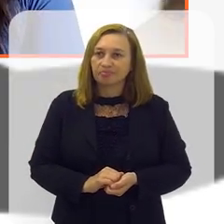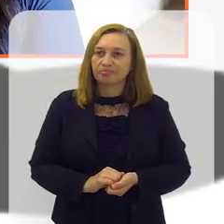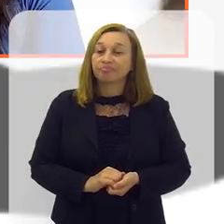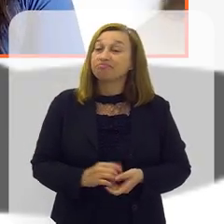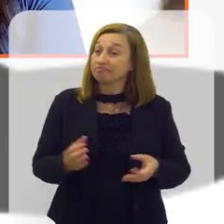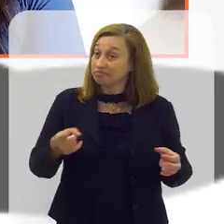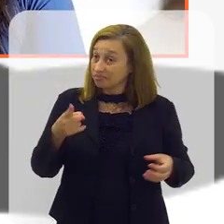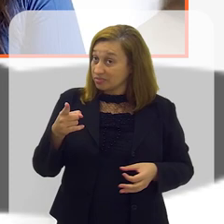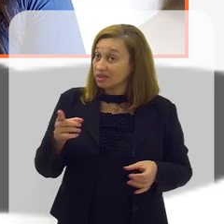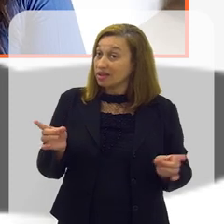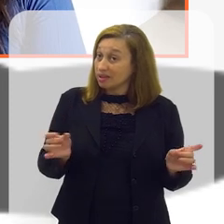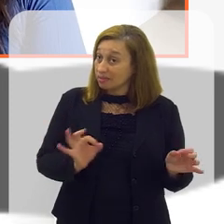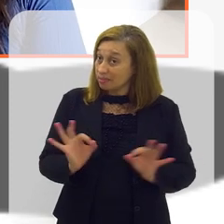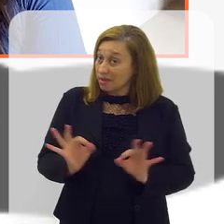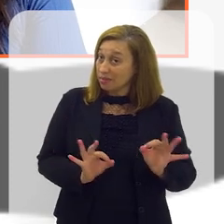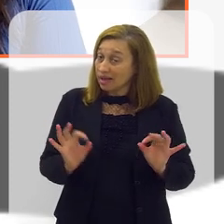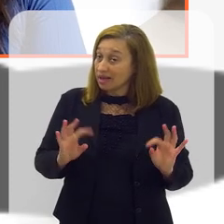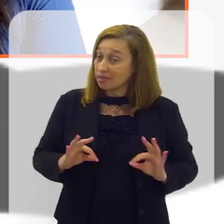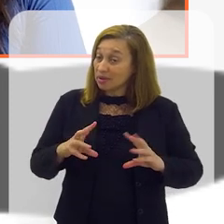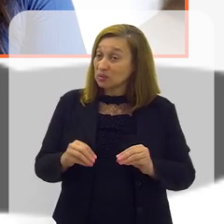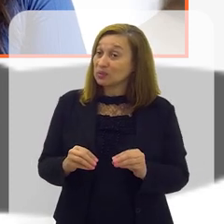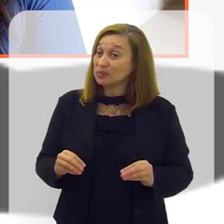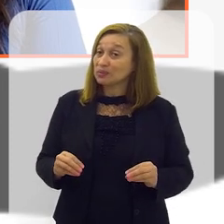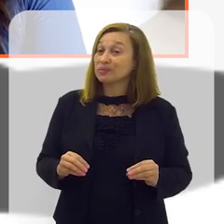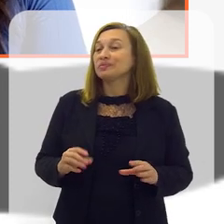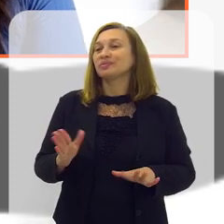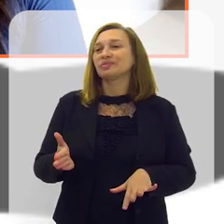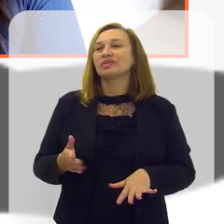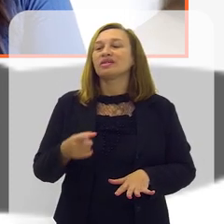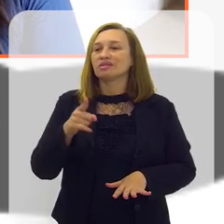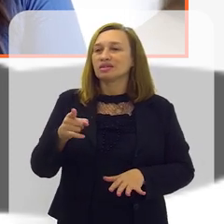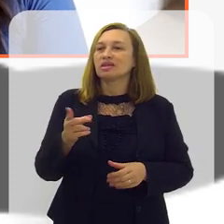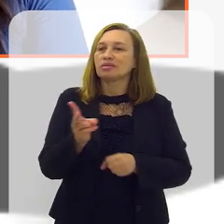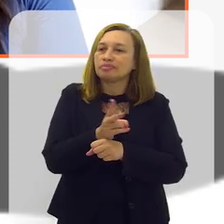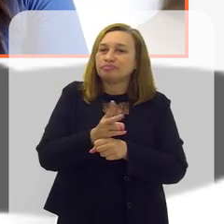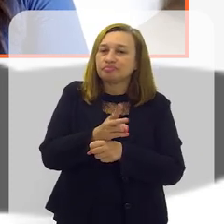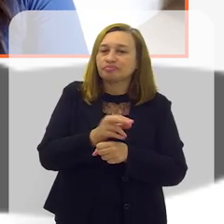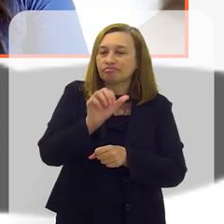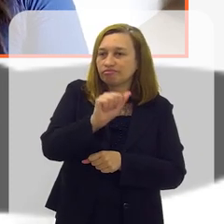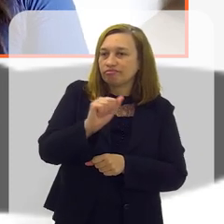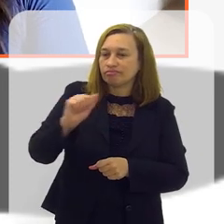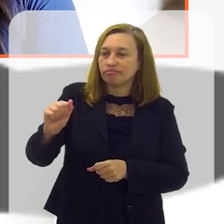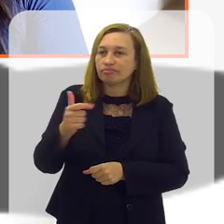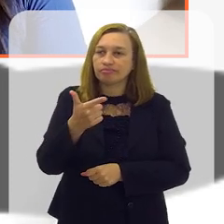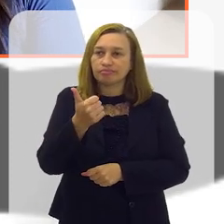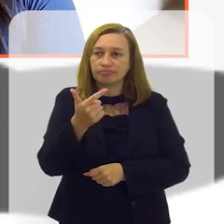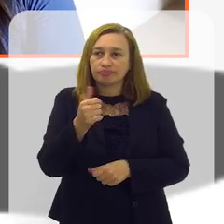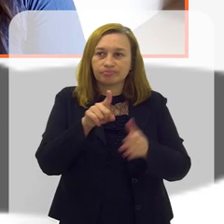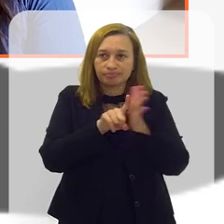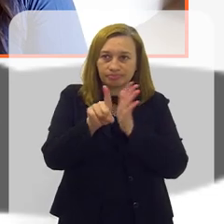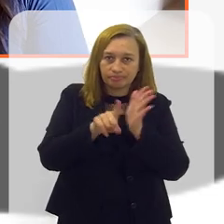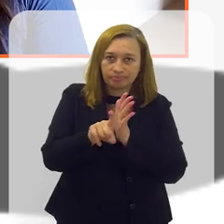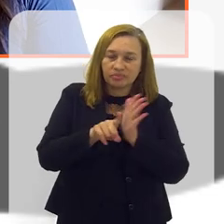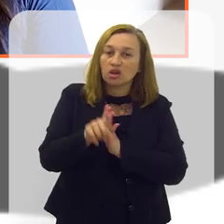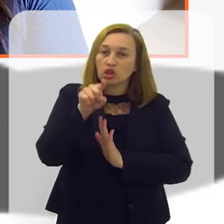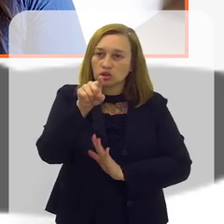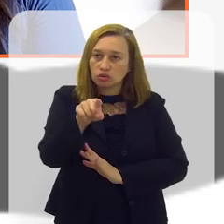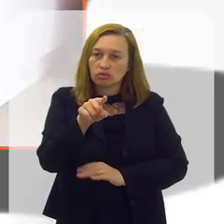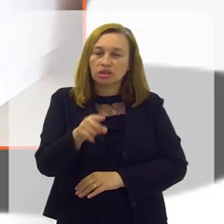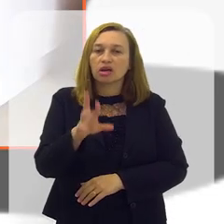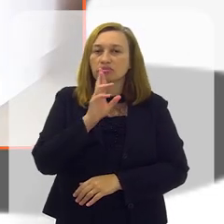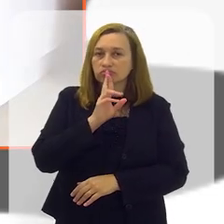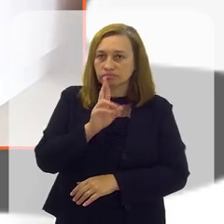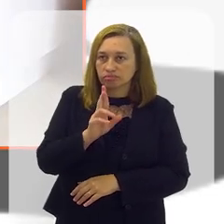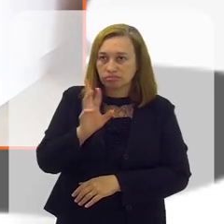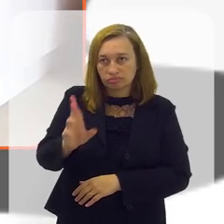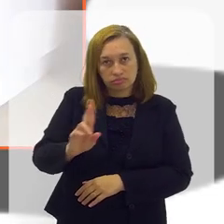Preparadíssima. uma. Oi? Preparadíssima. Você deve procurar o A, 12 questões que